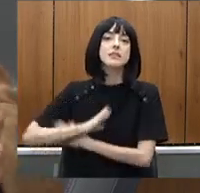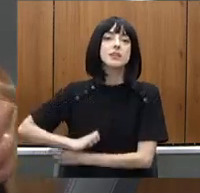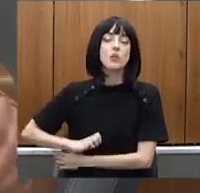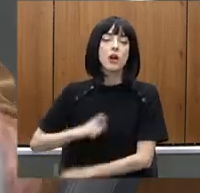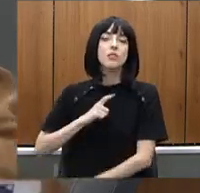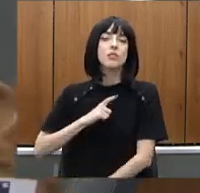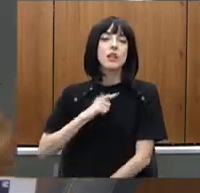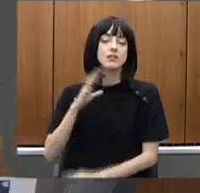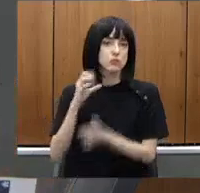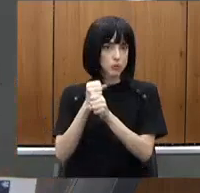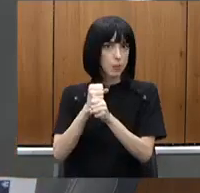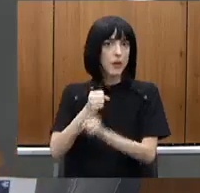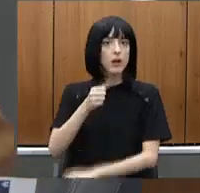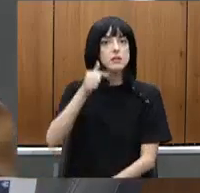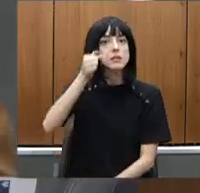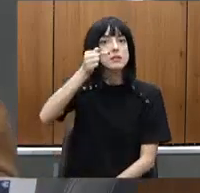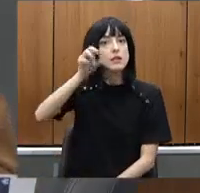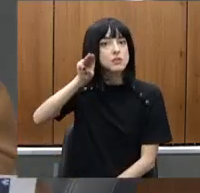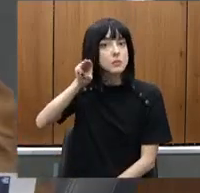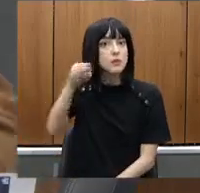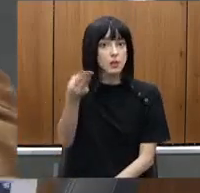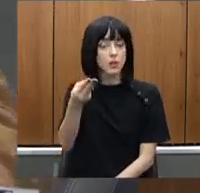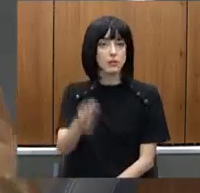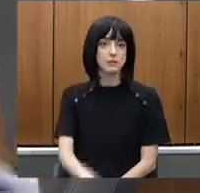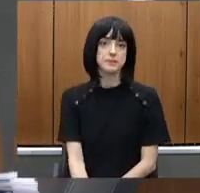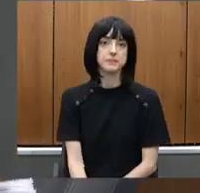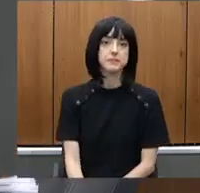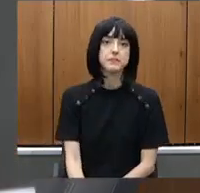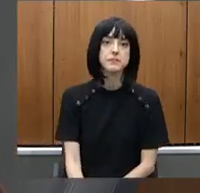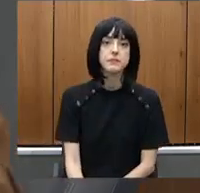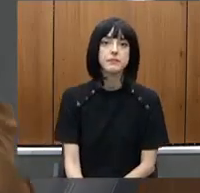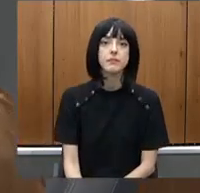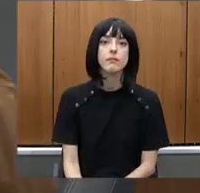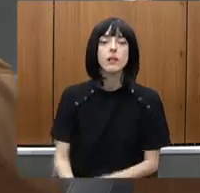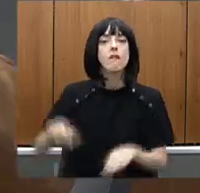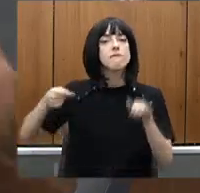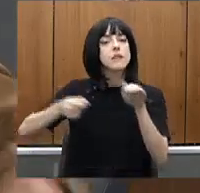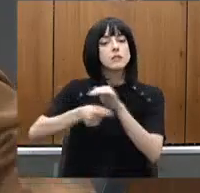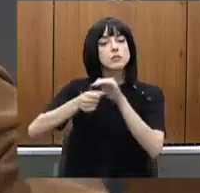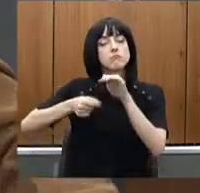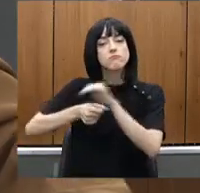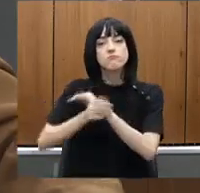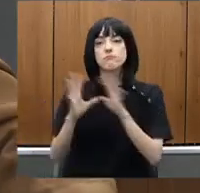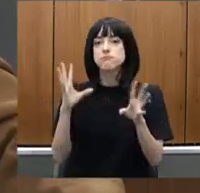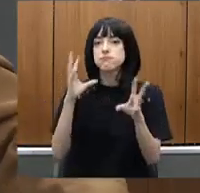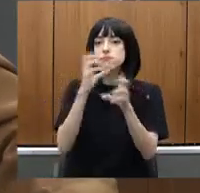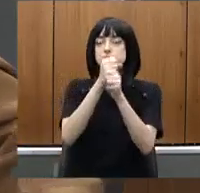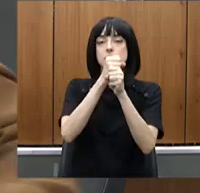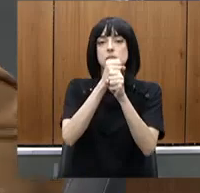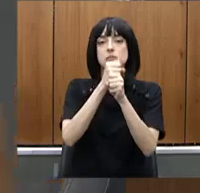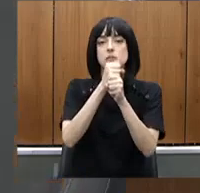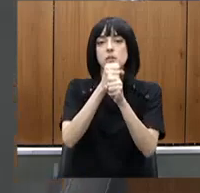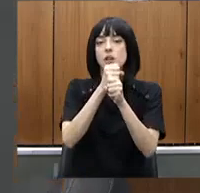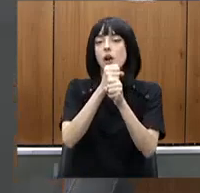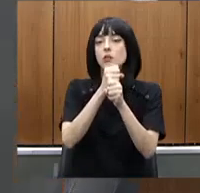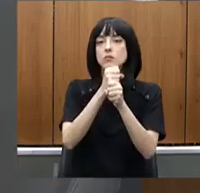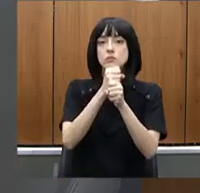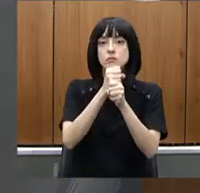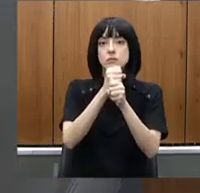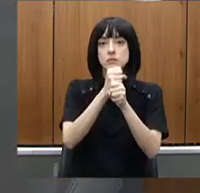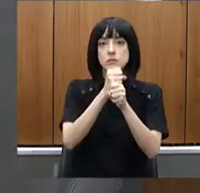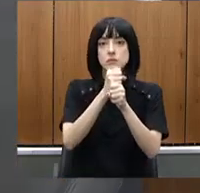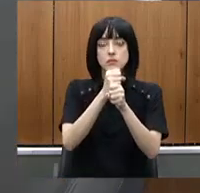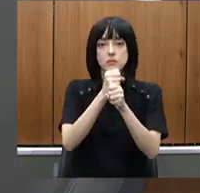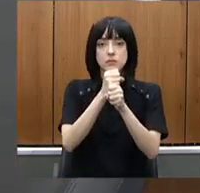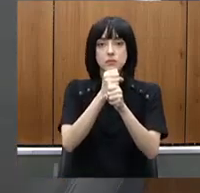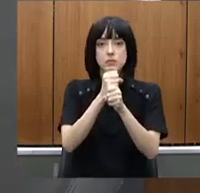né mas só tem um por um desse aqui no total de investimentos eu eu passo assim sem muita profundidade né de